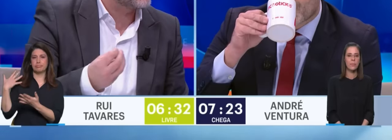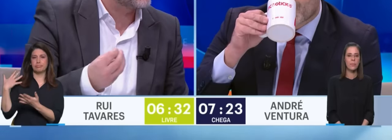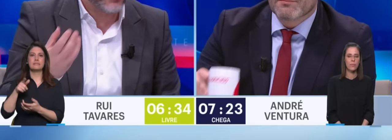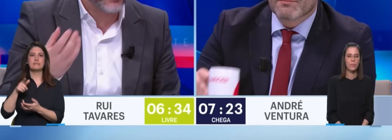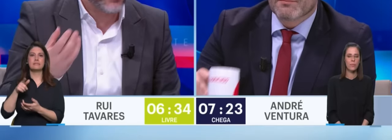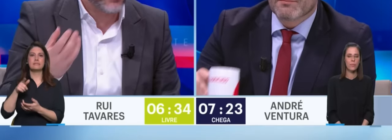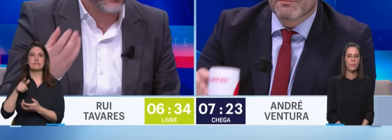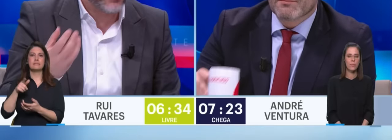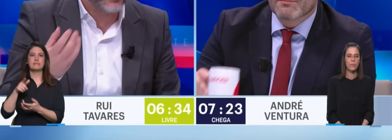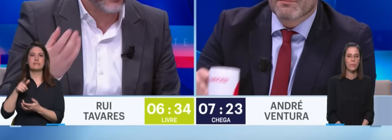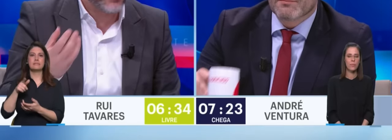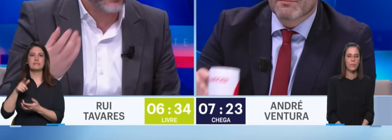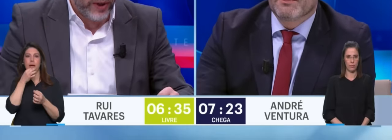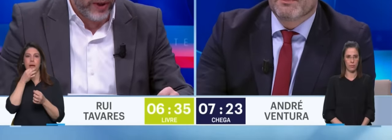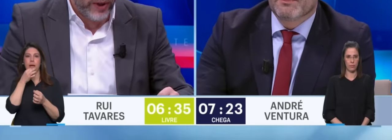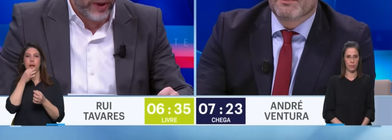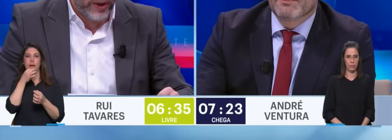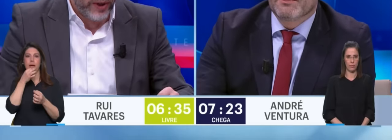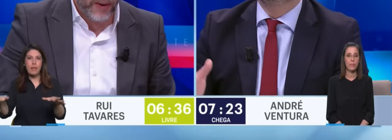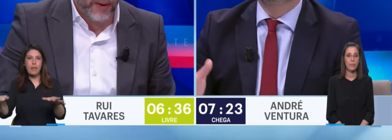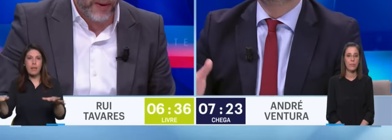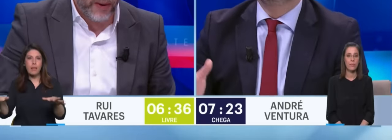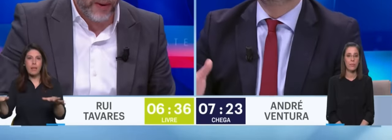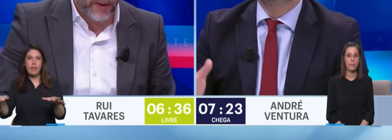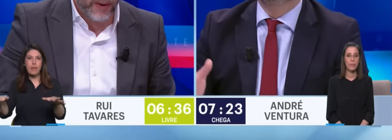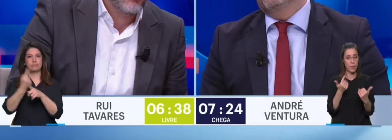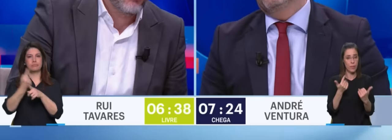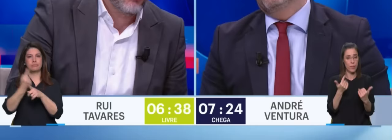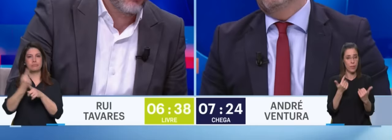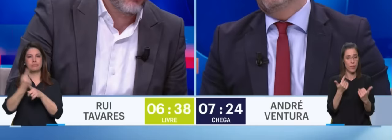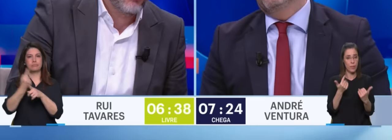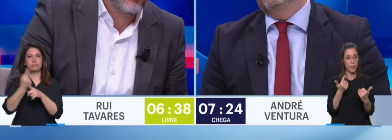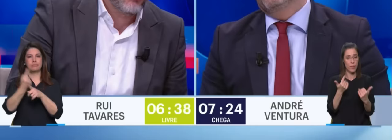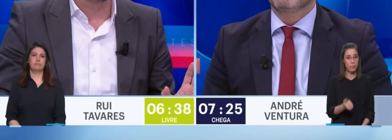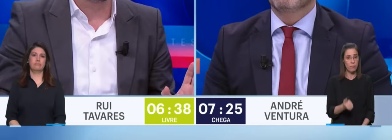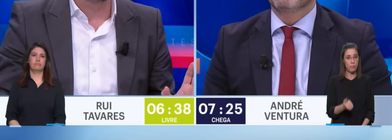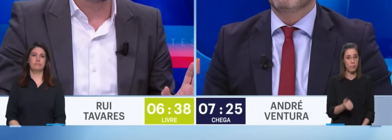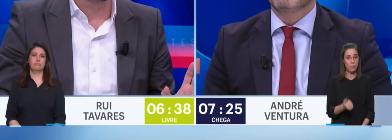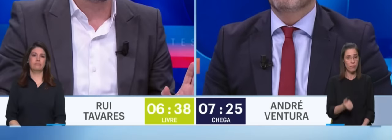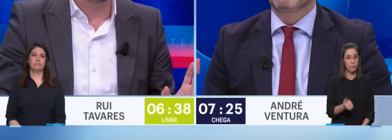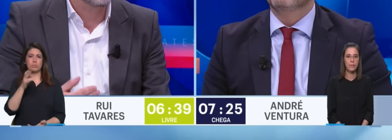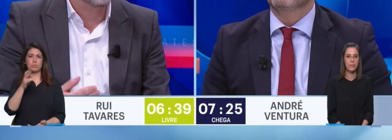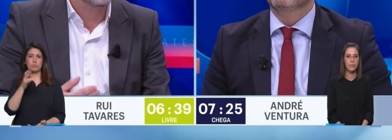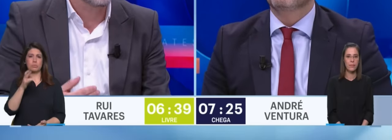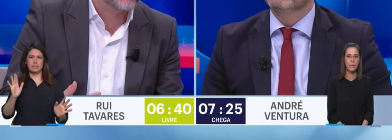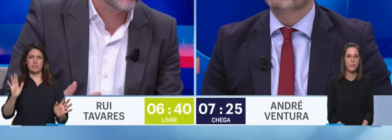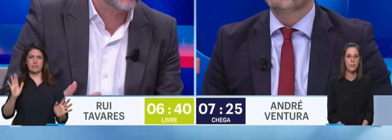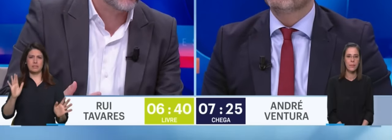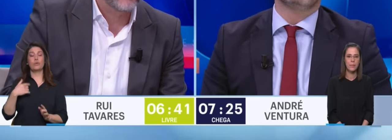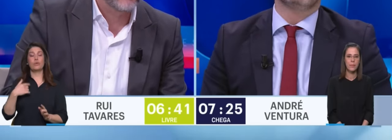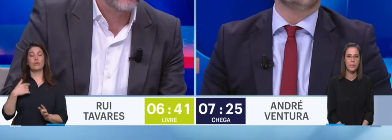de rumores vigari E por aí fora mas responde a Rui tavaj era bom responder respondo muito facilmente eu fui